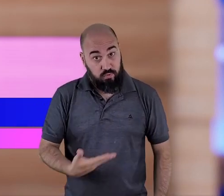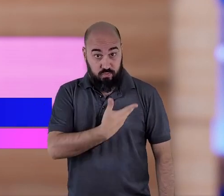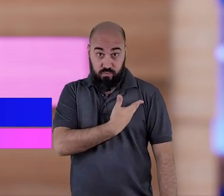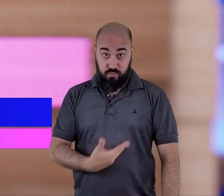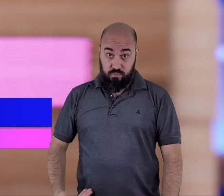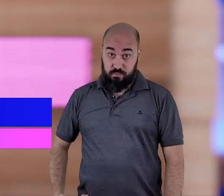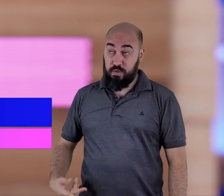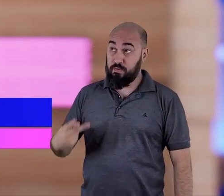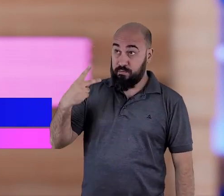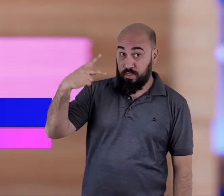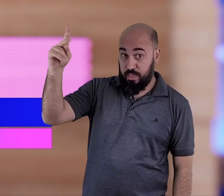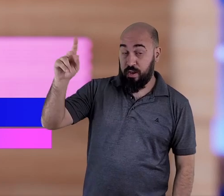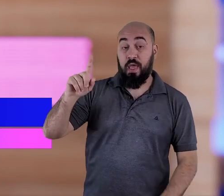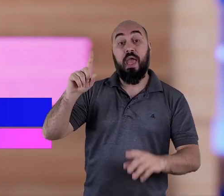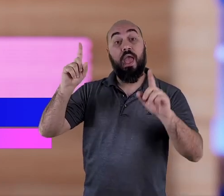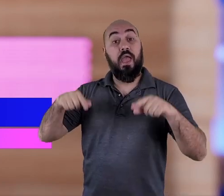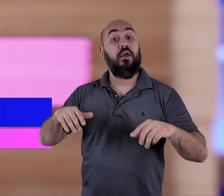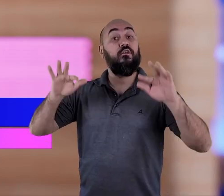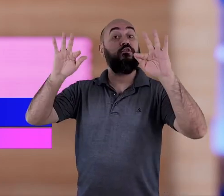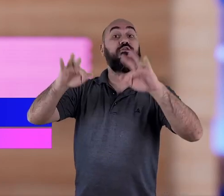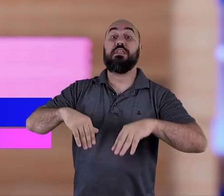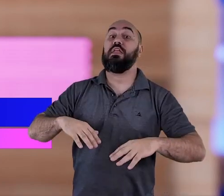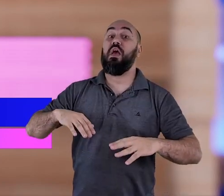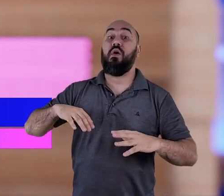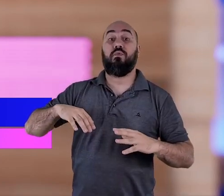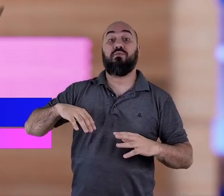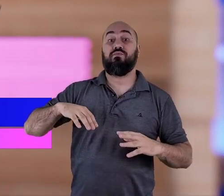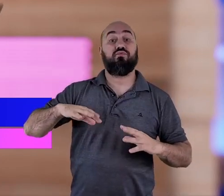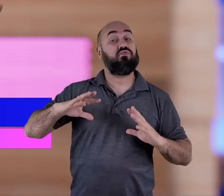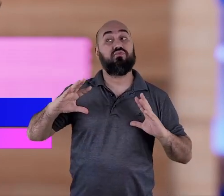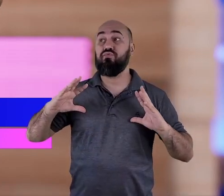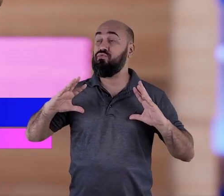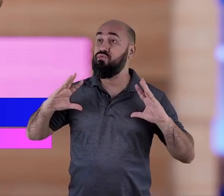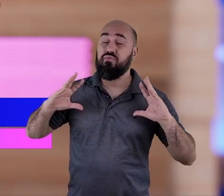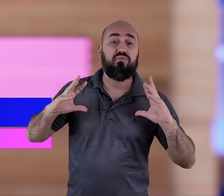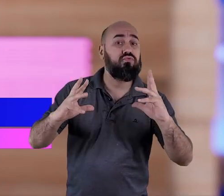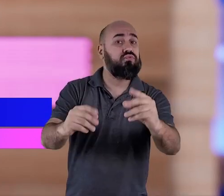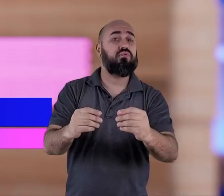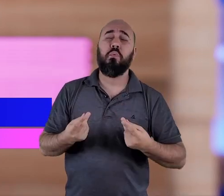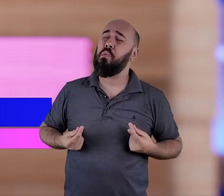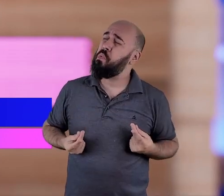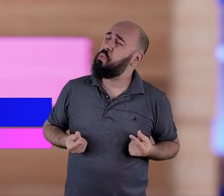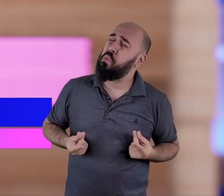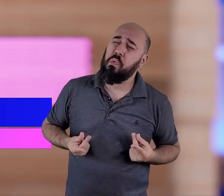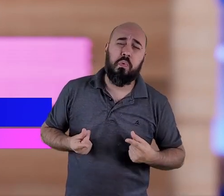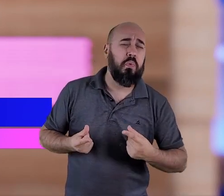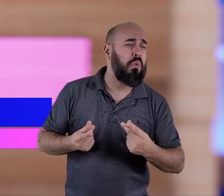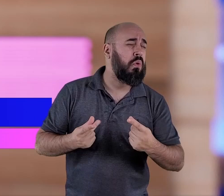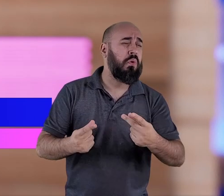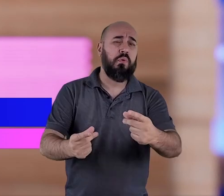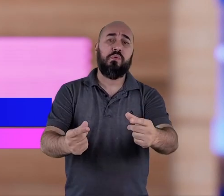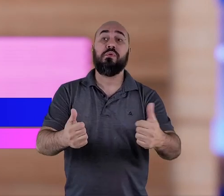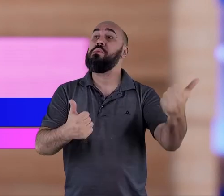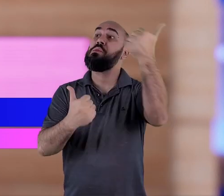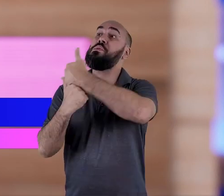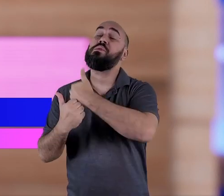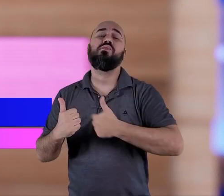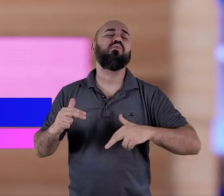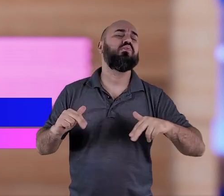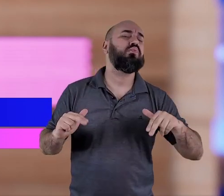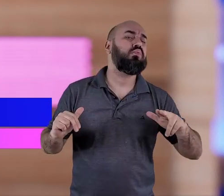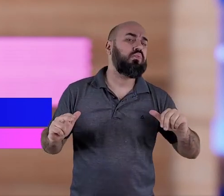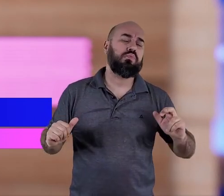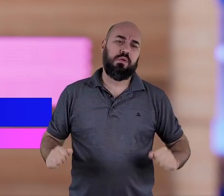império final, um império que durará por toda a eternidade, para nunca ser